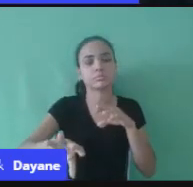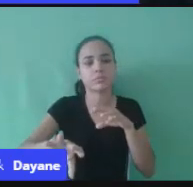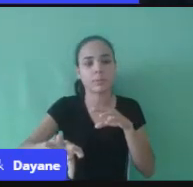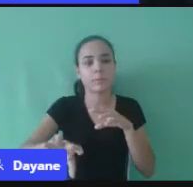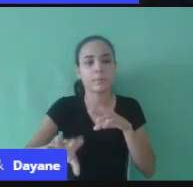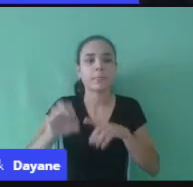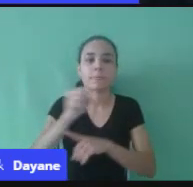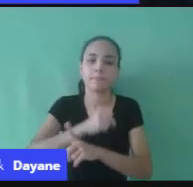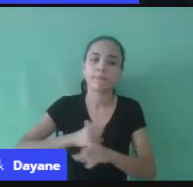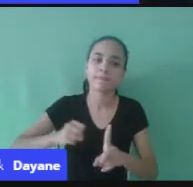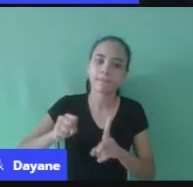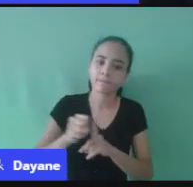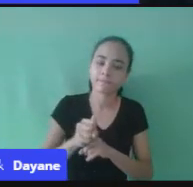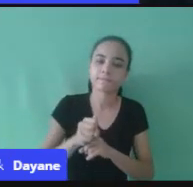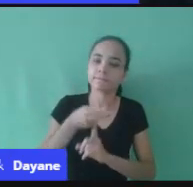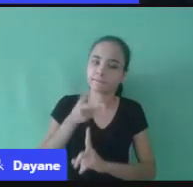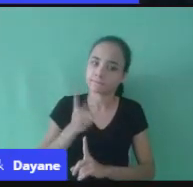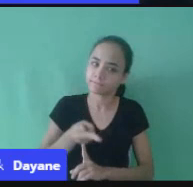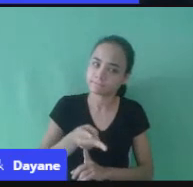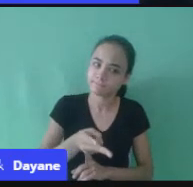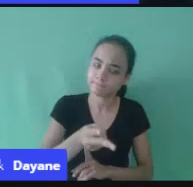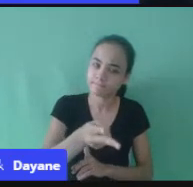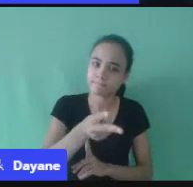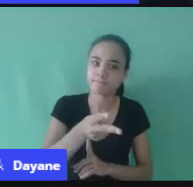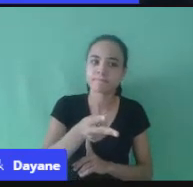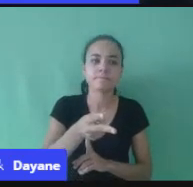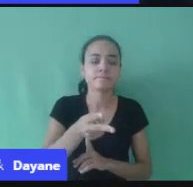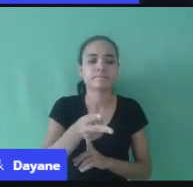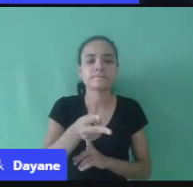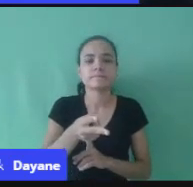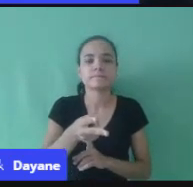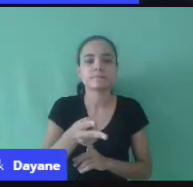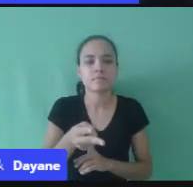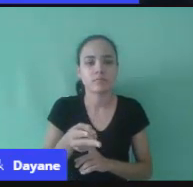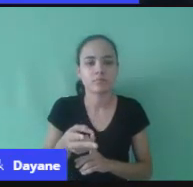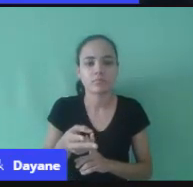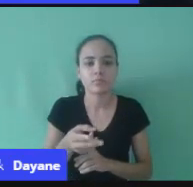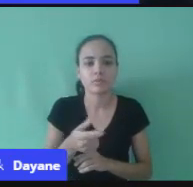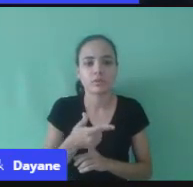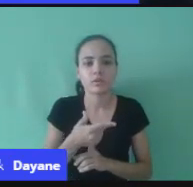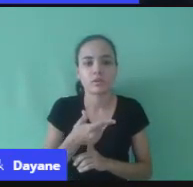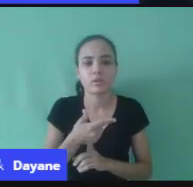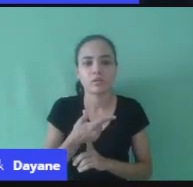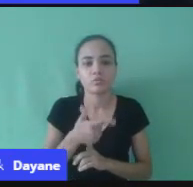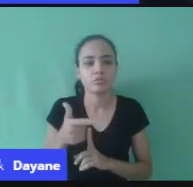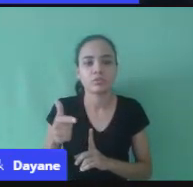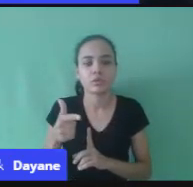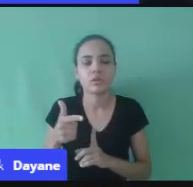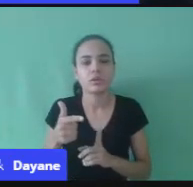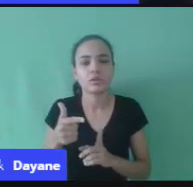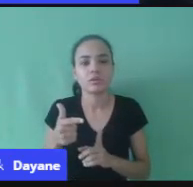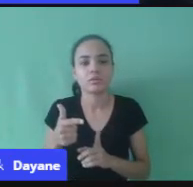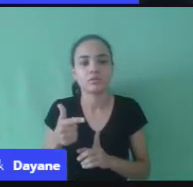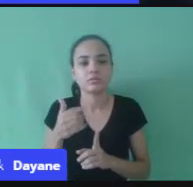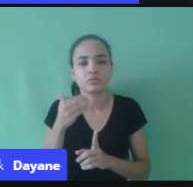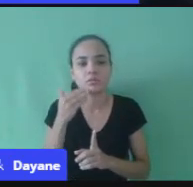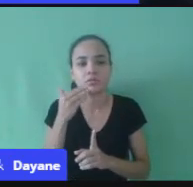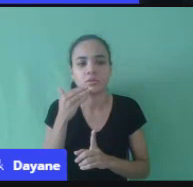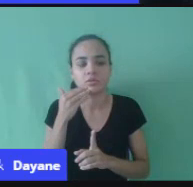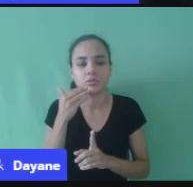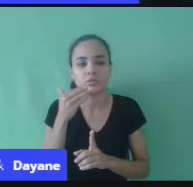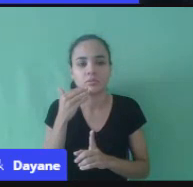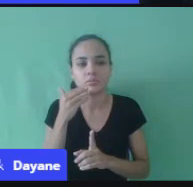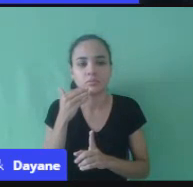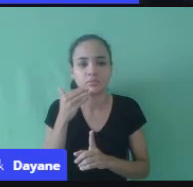imperfeita, em meio à nossa incompletude, né? Mas nós que estamos aqui fazendo educação,